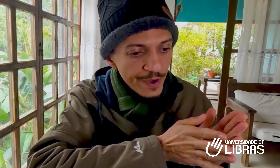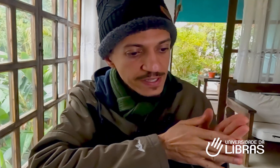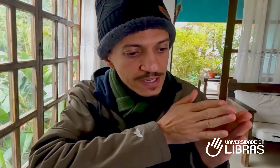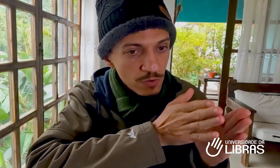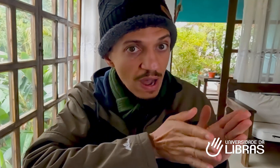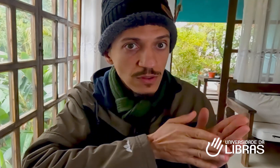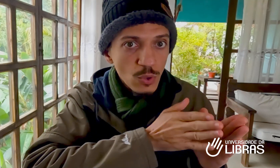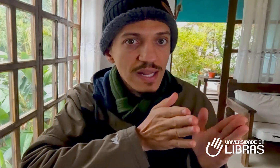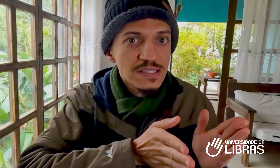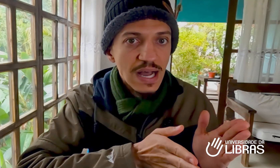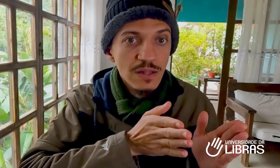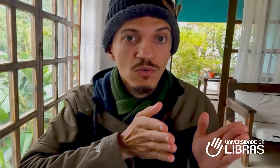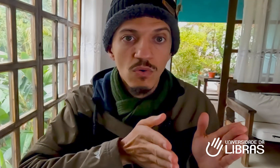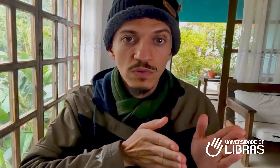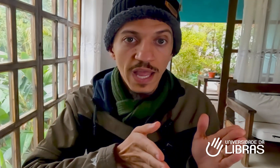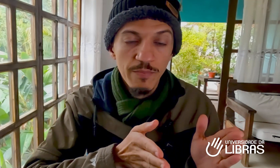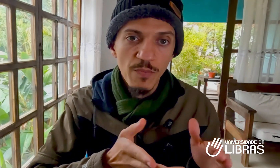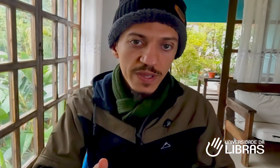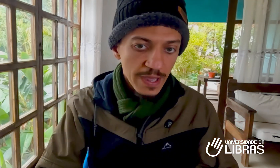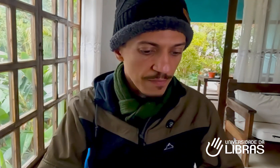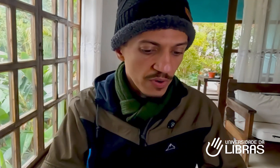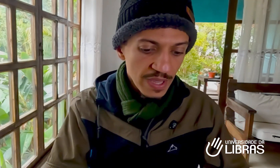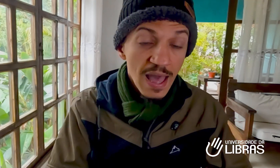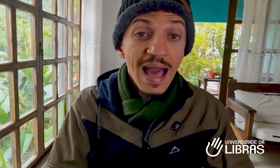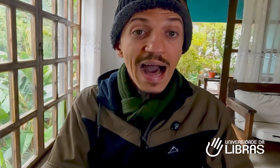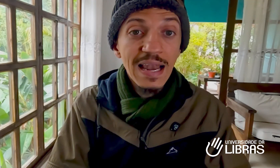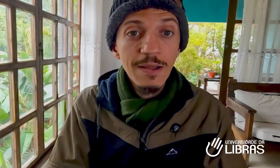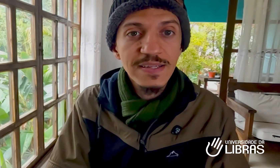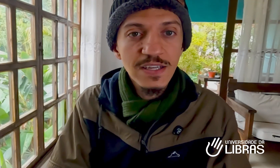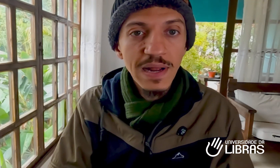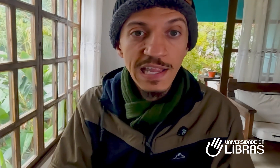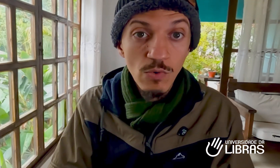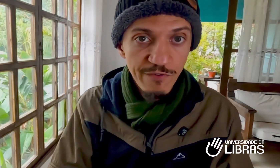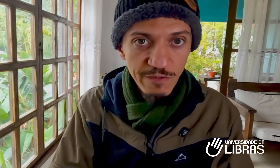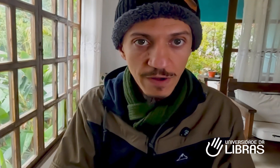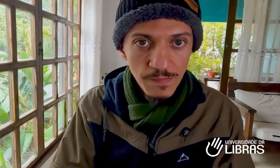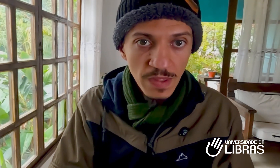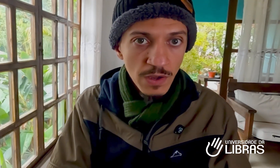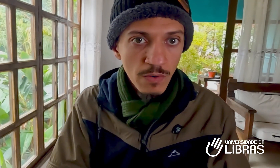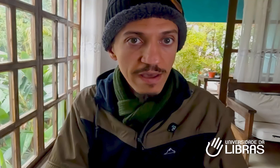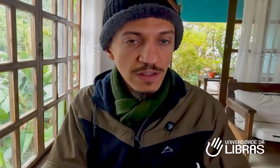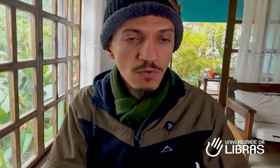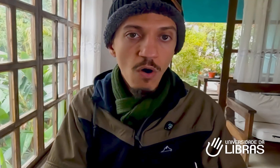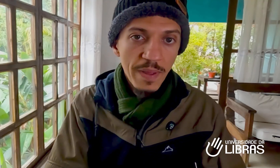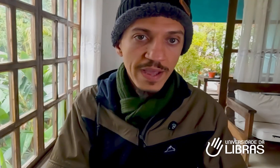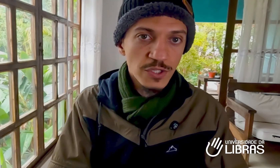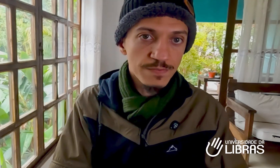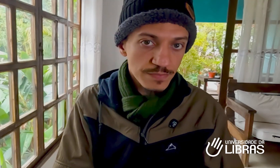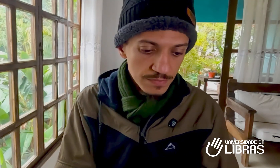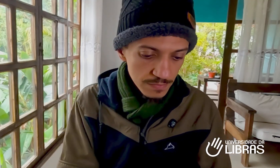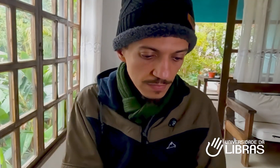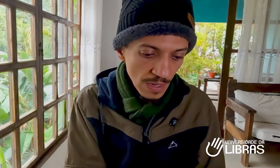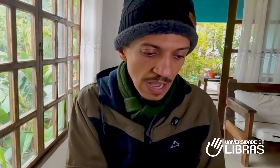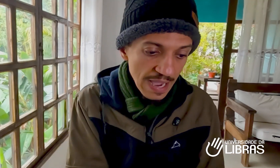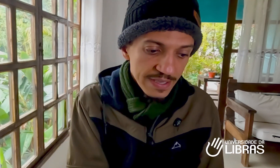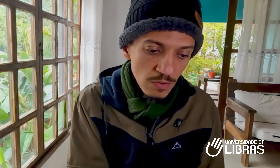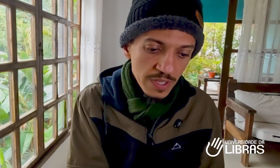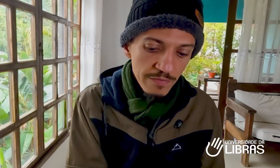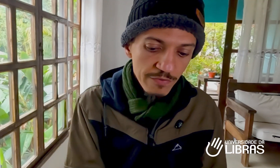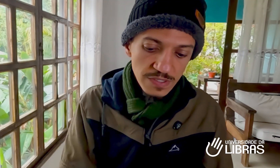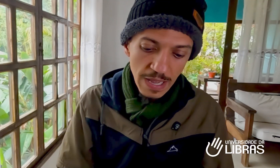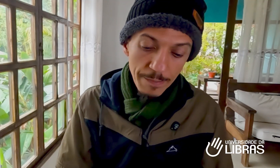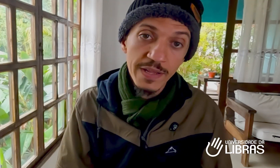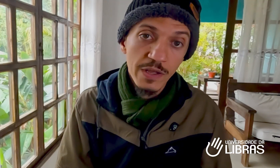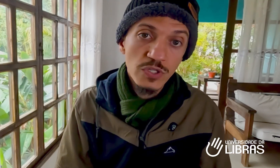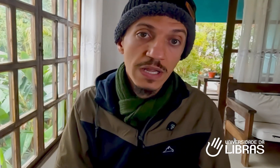ele foi sendo atualizado com o tempo. Por quê? Porque a Libras é uma língua viva. Então, eventualmente, aquilo